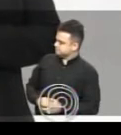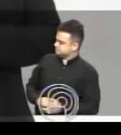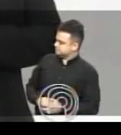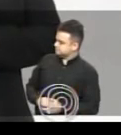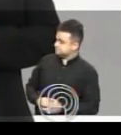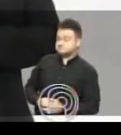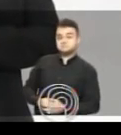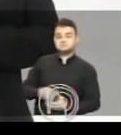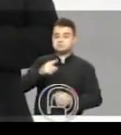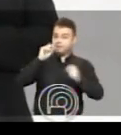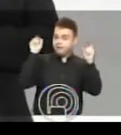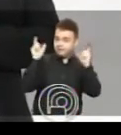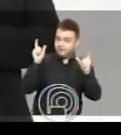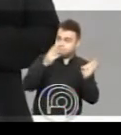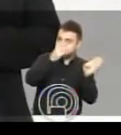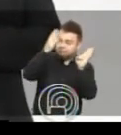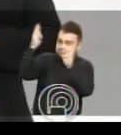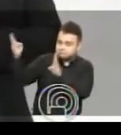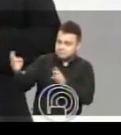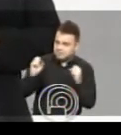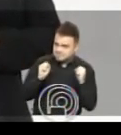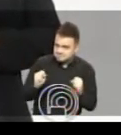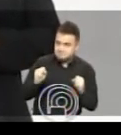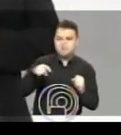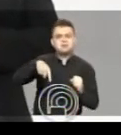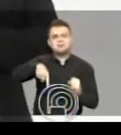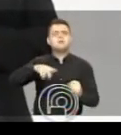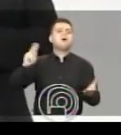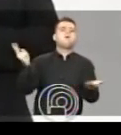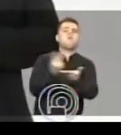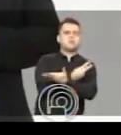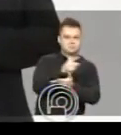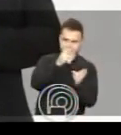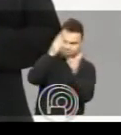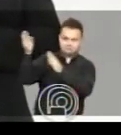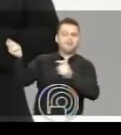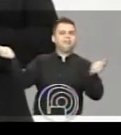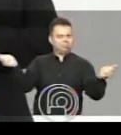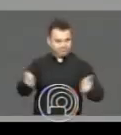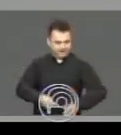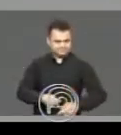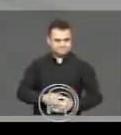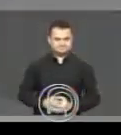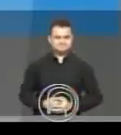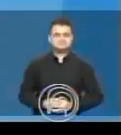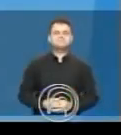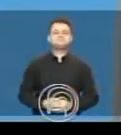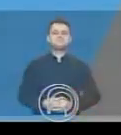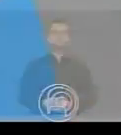www.riopreto.sp.leg.br. Fique ligado na nossa programação e saiba tudo o que acontece aqui no Poder Legislativo.